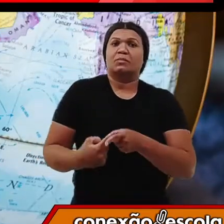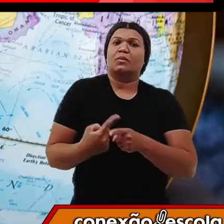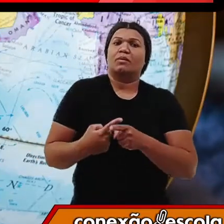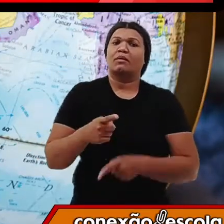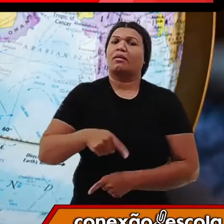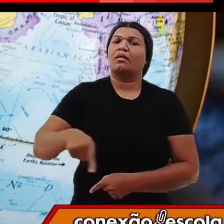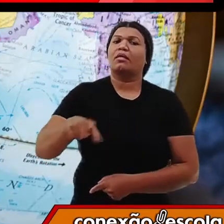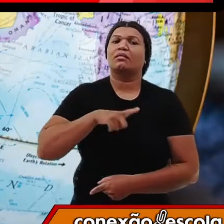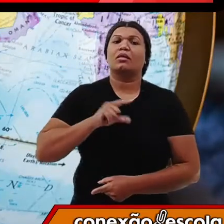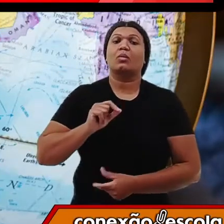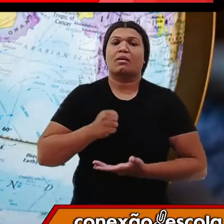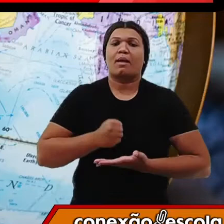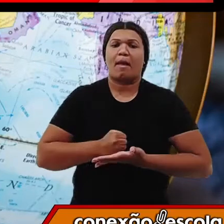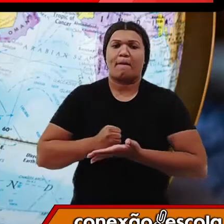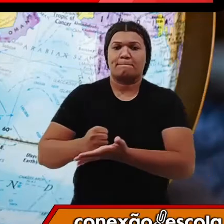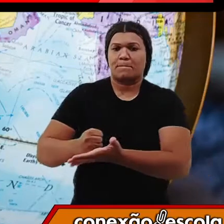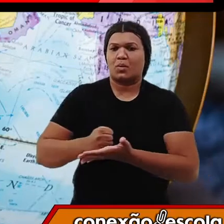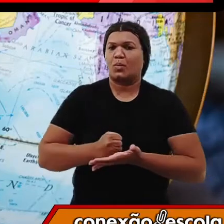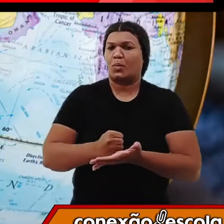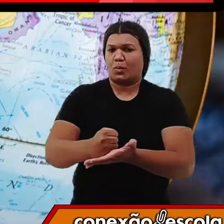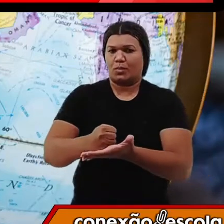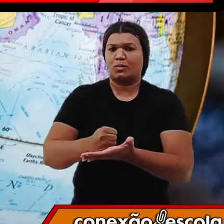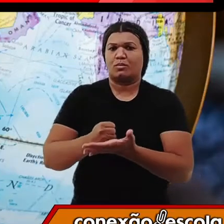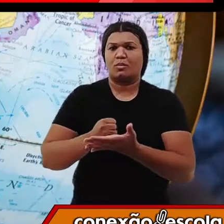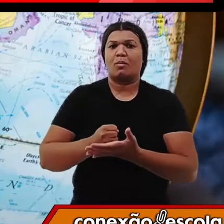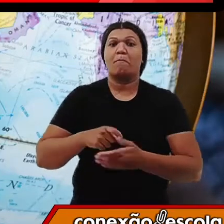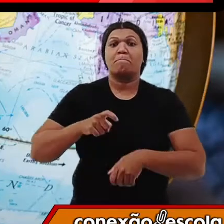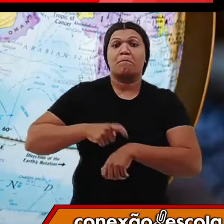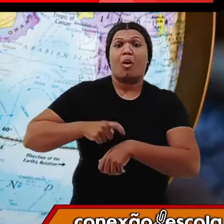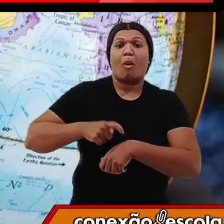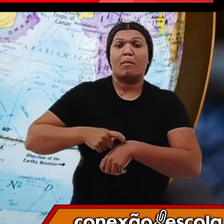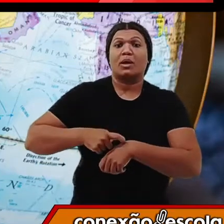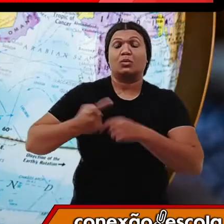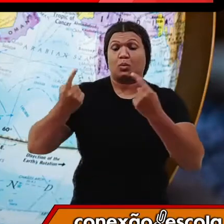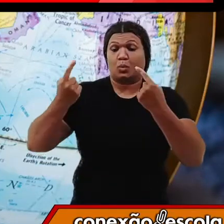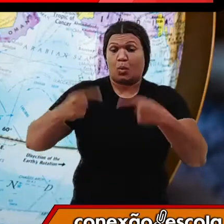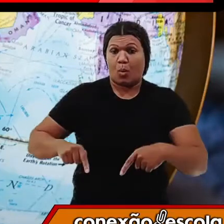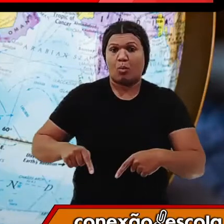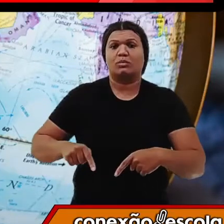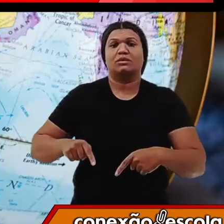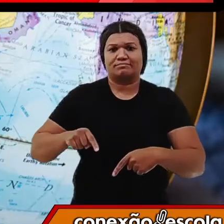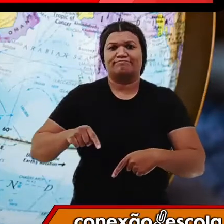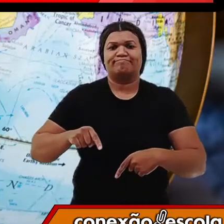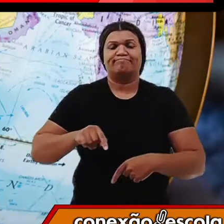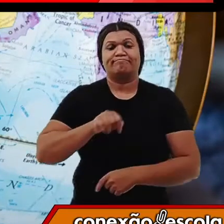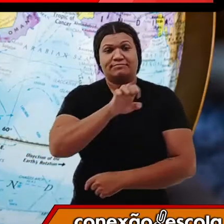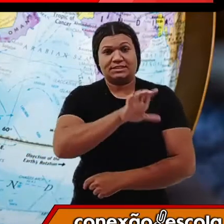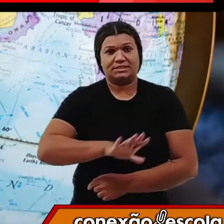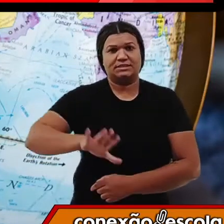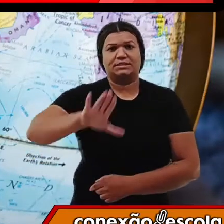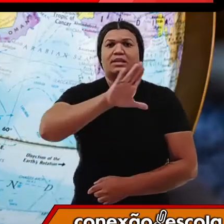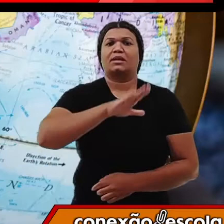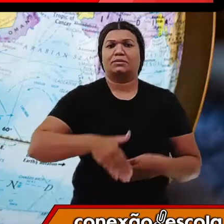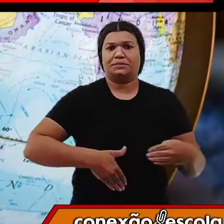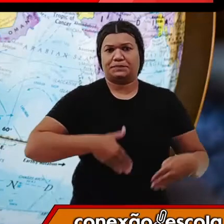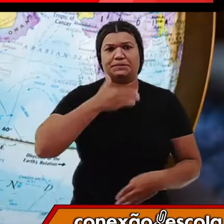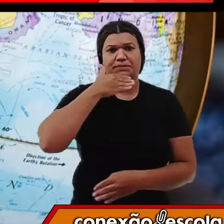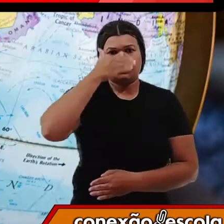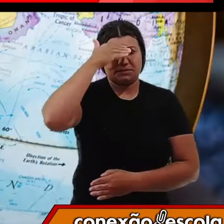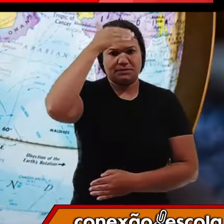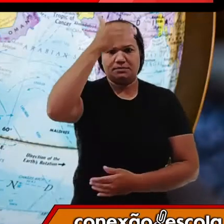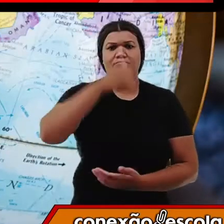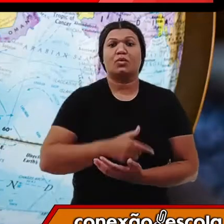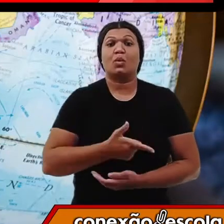eles auxiliaram no combate ao Estado Islâmico, um outro exemplo de povo que quer montar, que